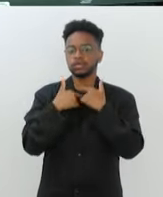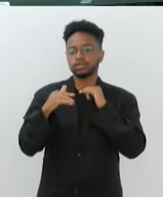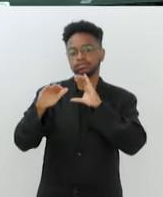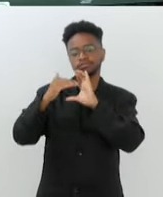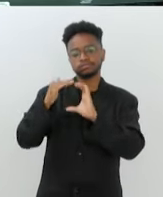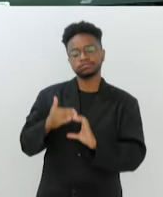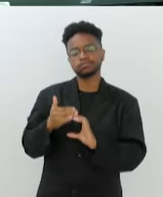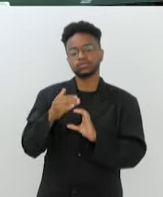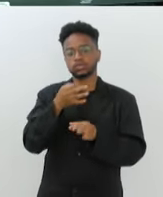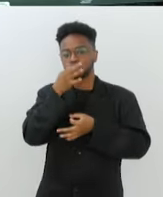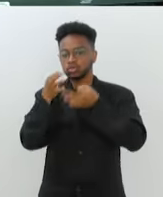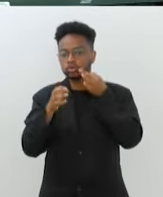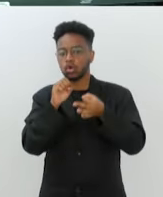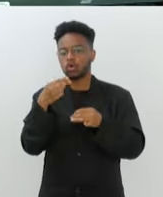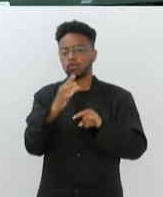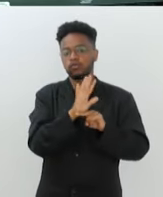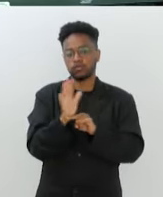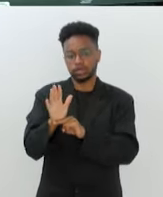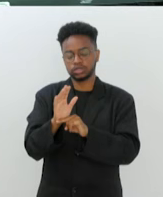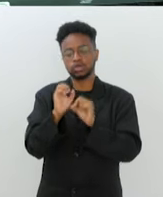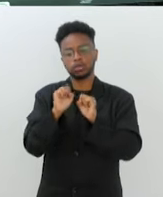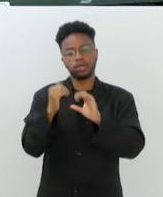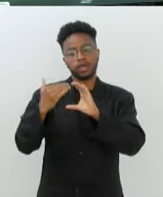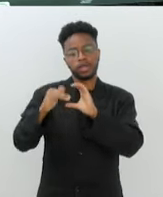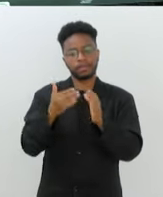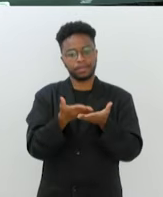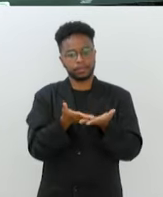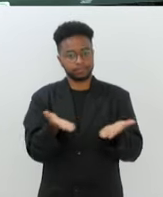sugestões ou vídeos aí da sua cidade, é só acessar nosso e-mail